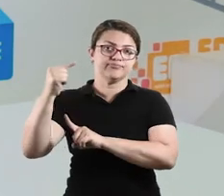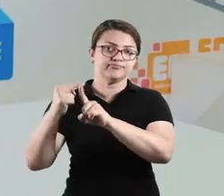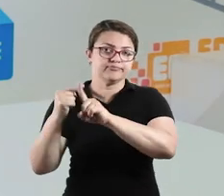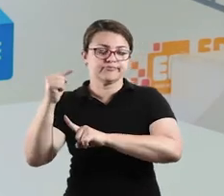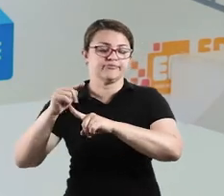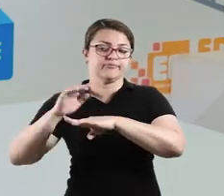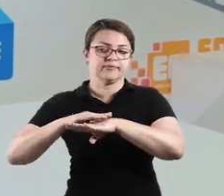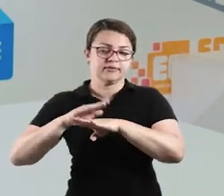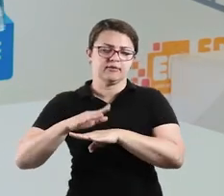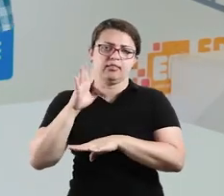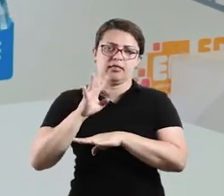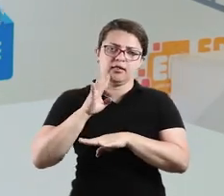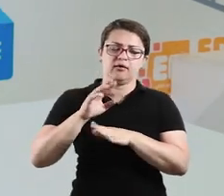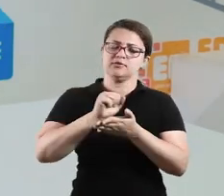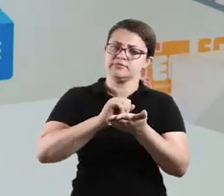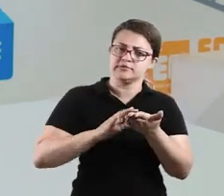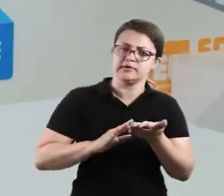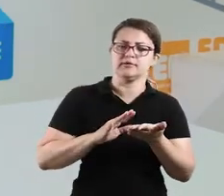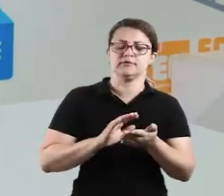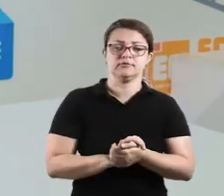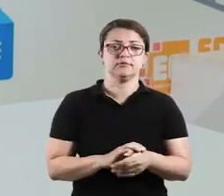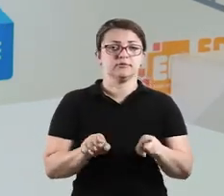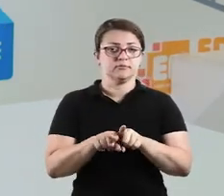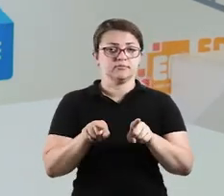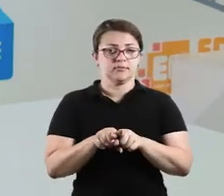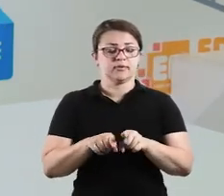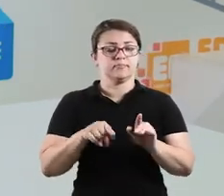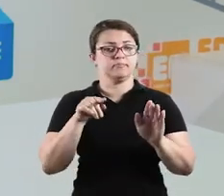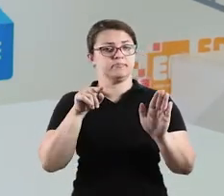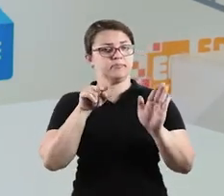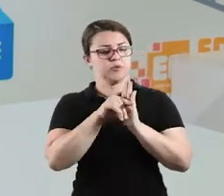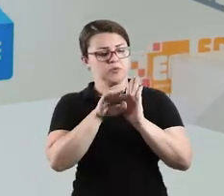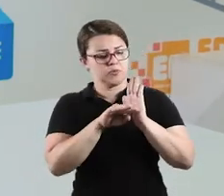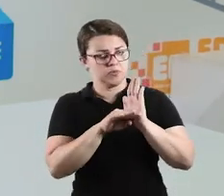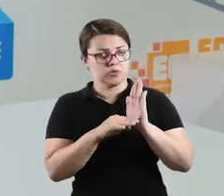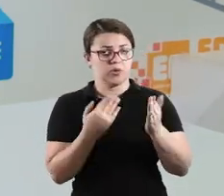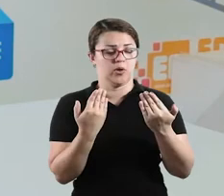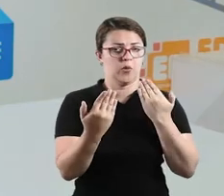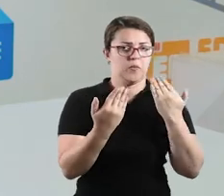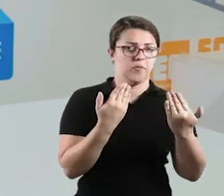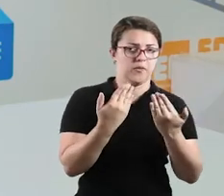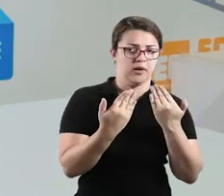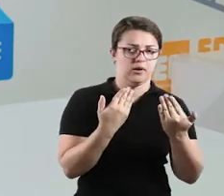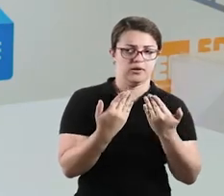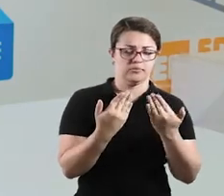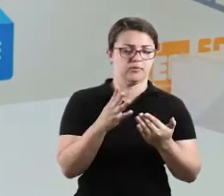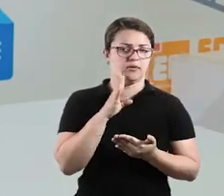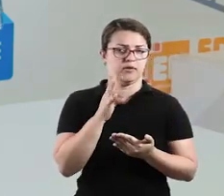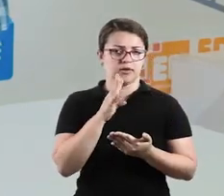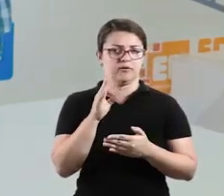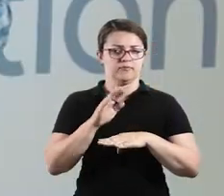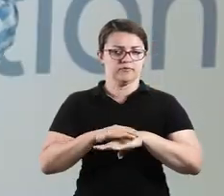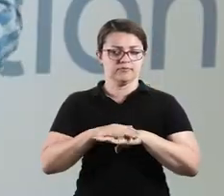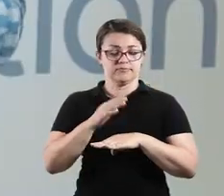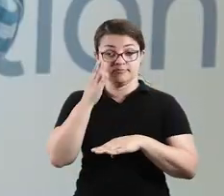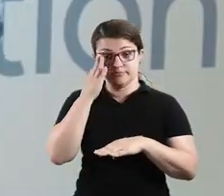Os exercícios estão legais, vocês vão ter esse vídeo e algumas questões para vocês irem comparando. Tá muito legal, não deixem de